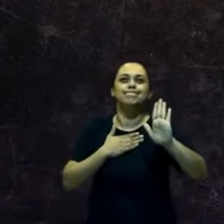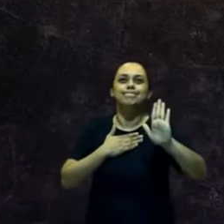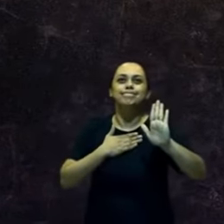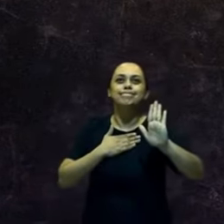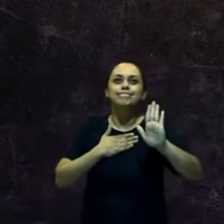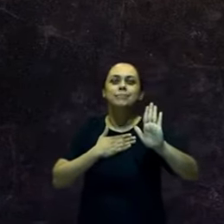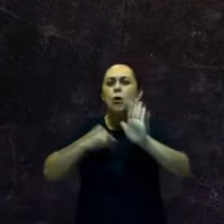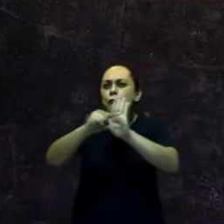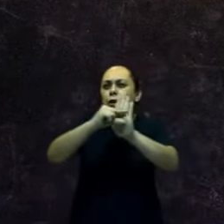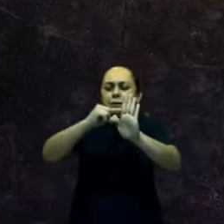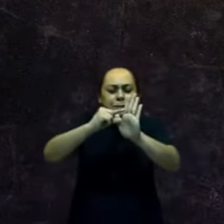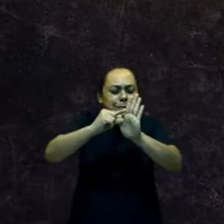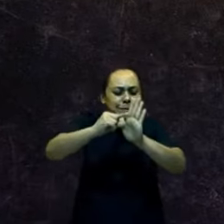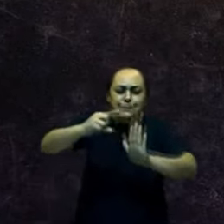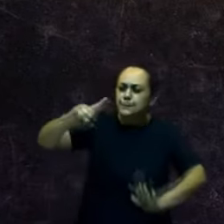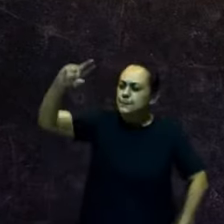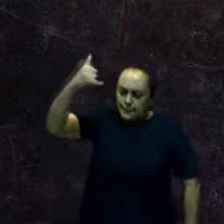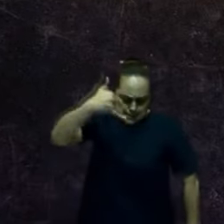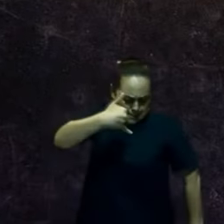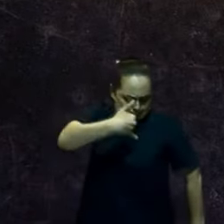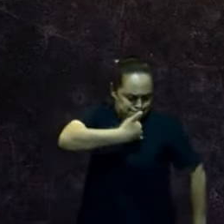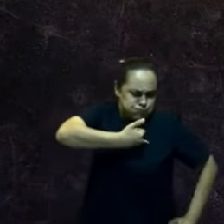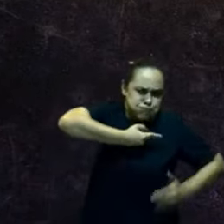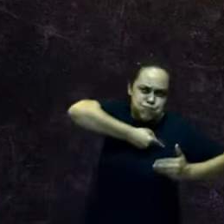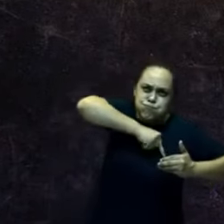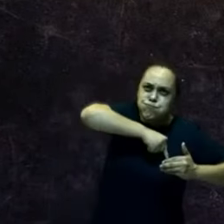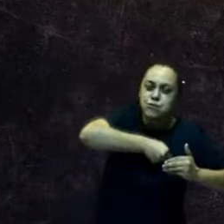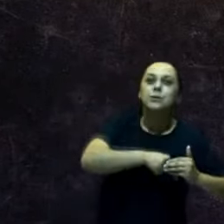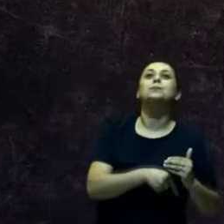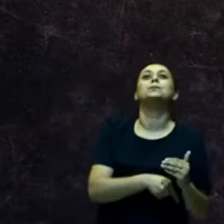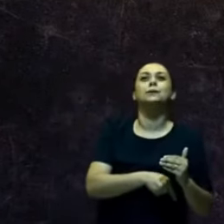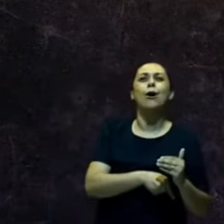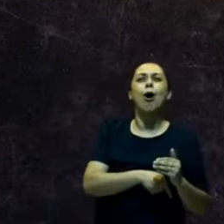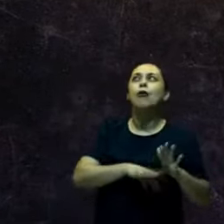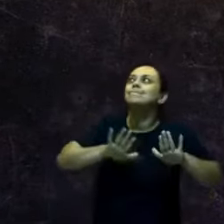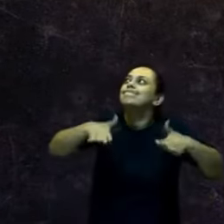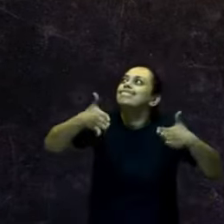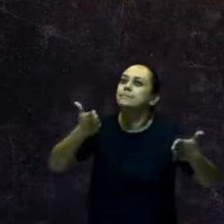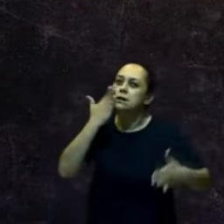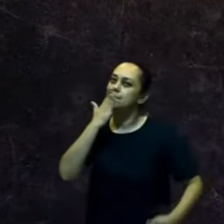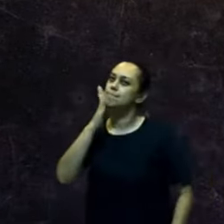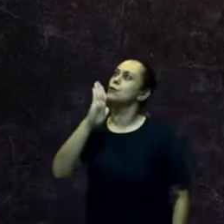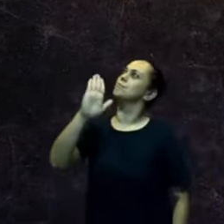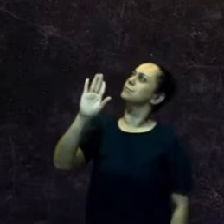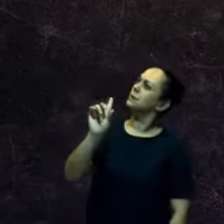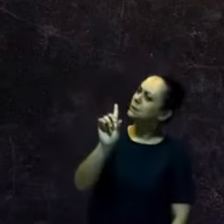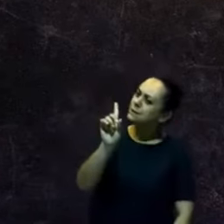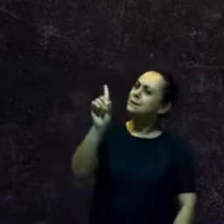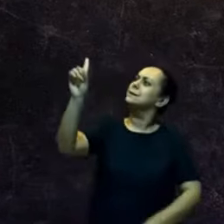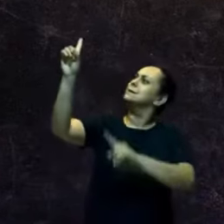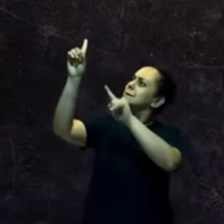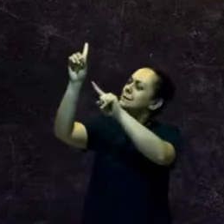versículo que fala profundamente comigo. Olha que promessa linda que Paulo está fazendo a